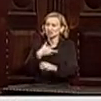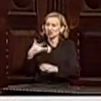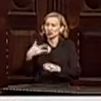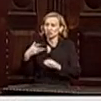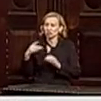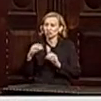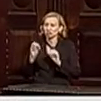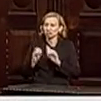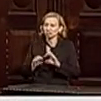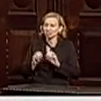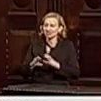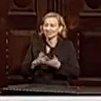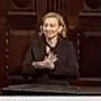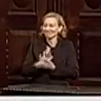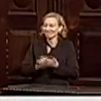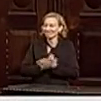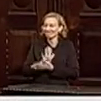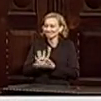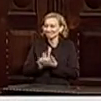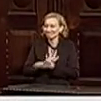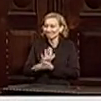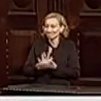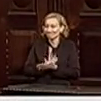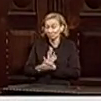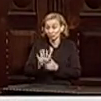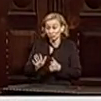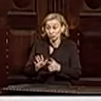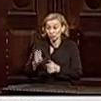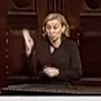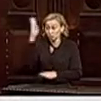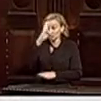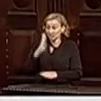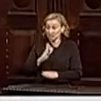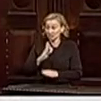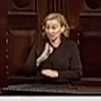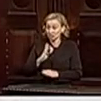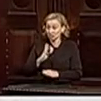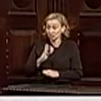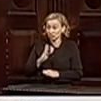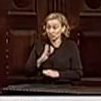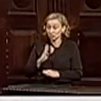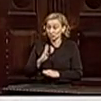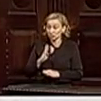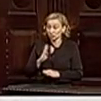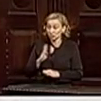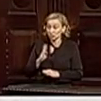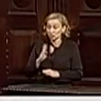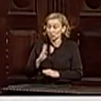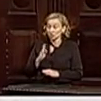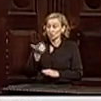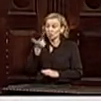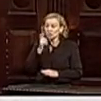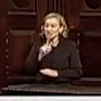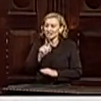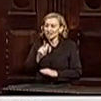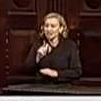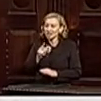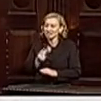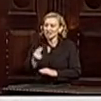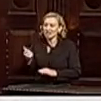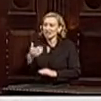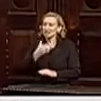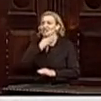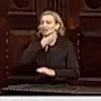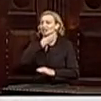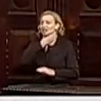uma total falta de perspectivas. Enquanto o Brasil começa a sair da crise, a crise no Rio de Janeiro só se aprofunda,